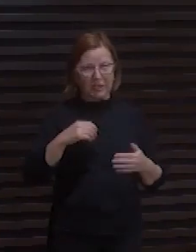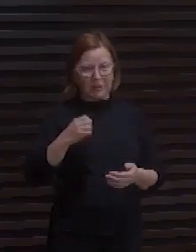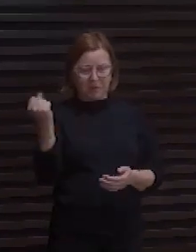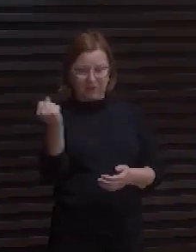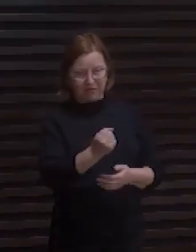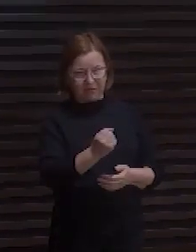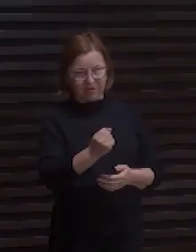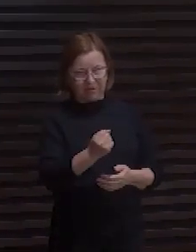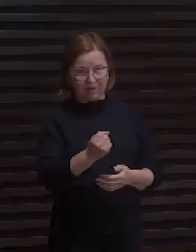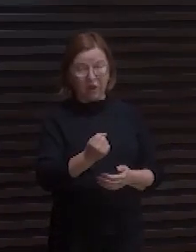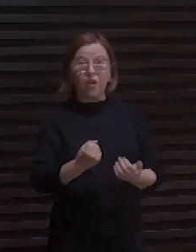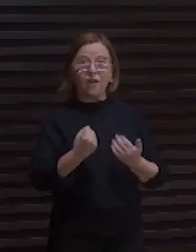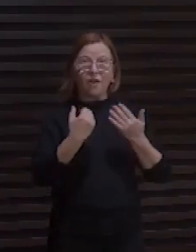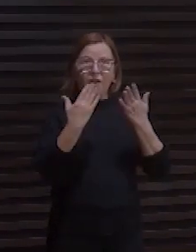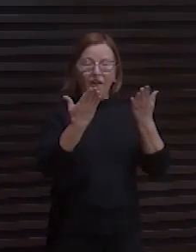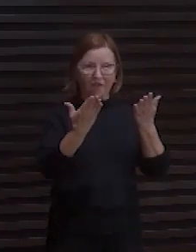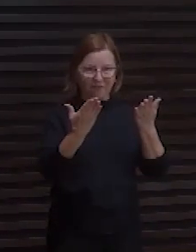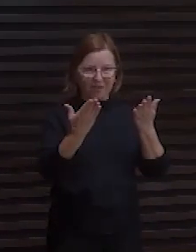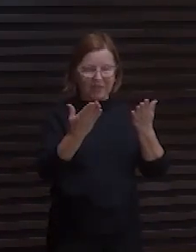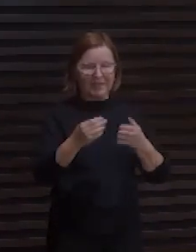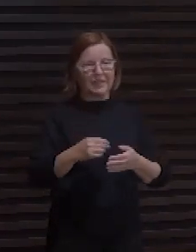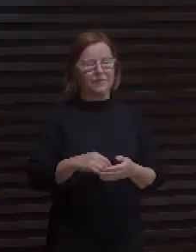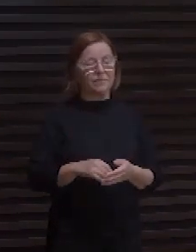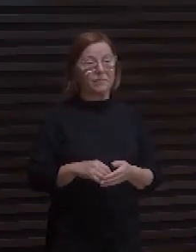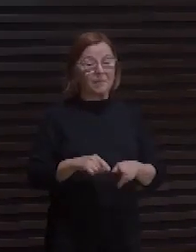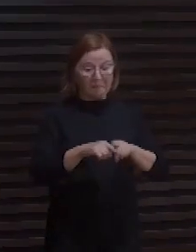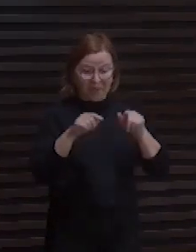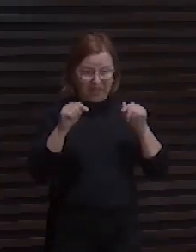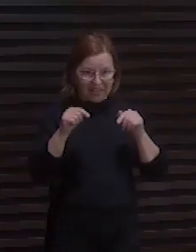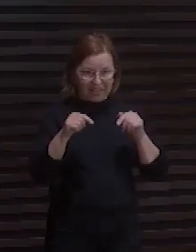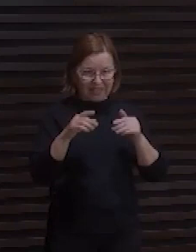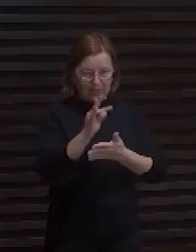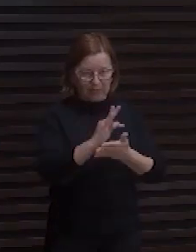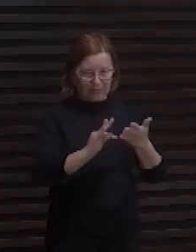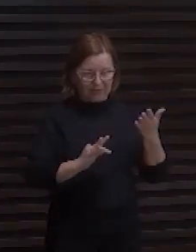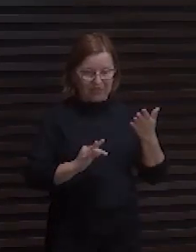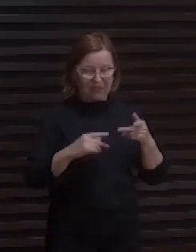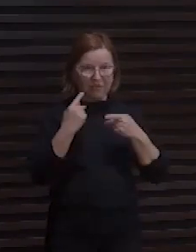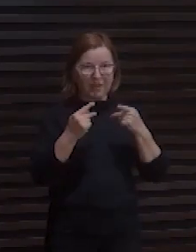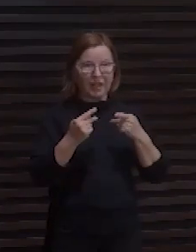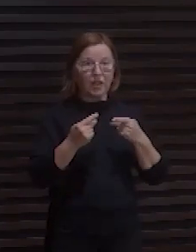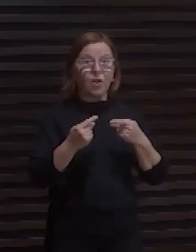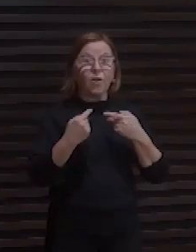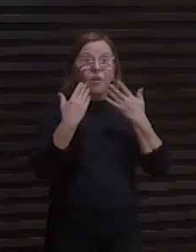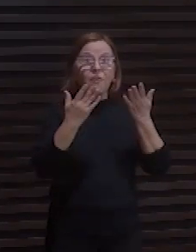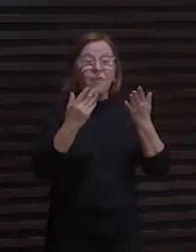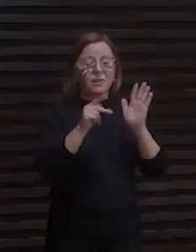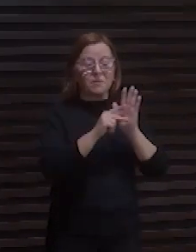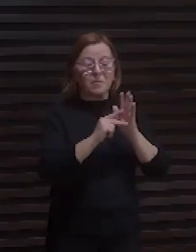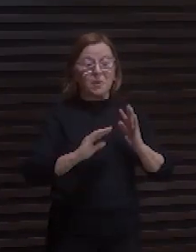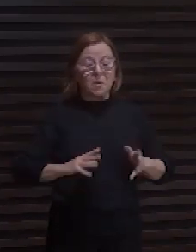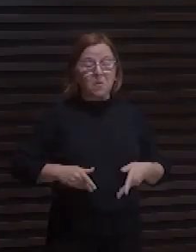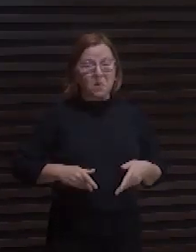era uma oferta pontual. Aqui ele está falando de algo vivo. Ofereçam o seu corpo como sacrifício vivo.